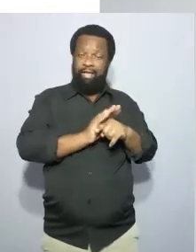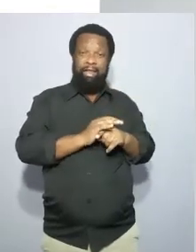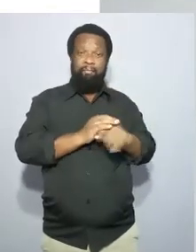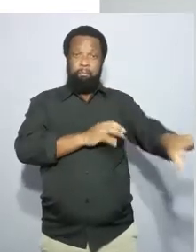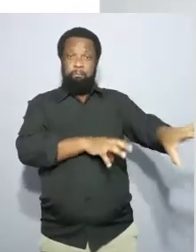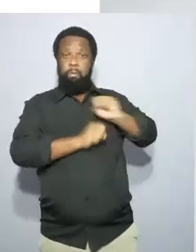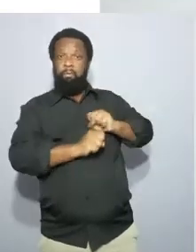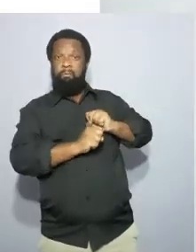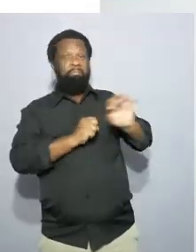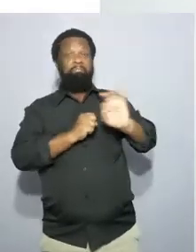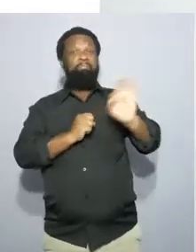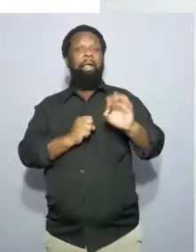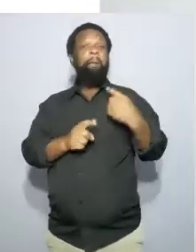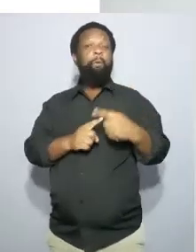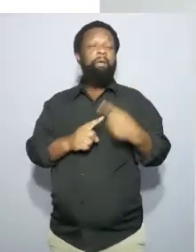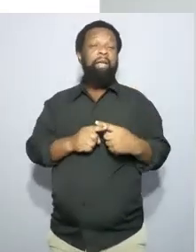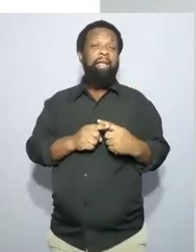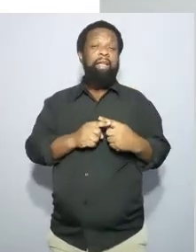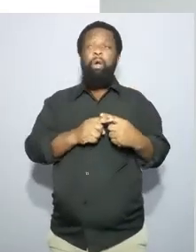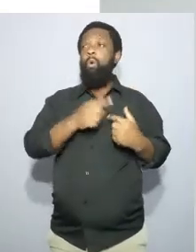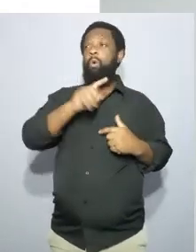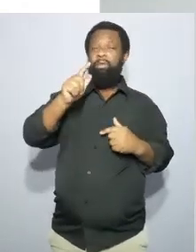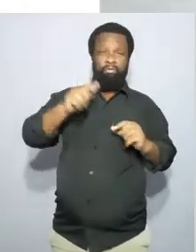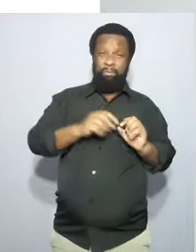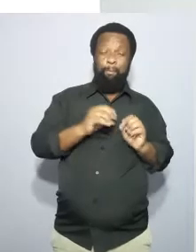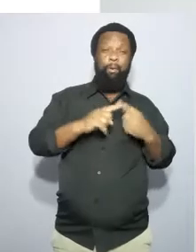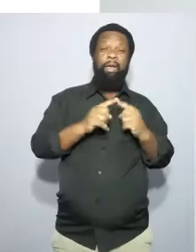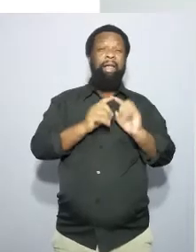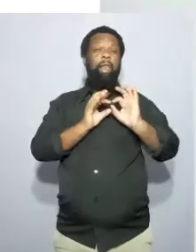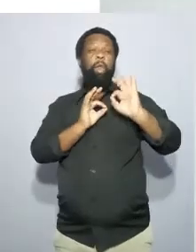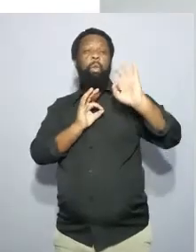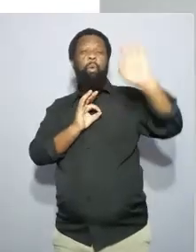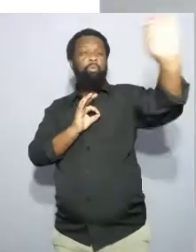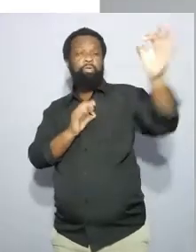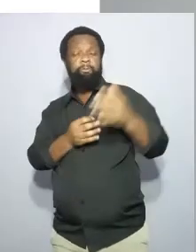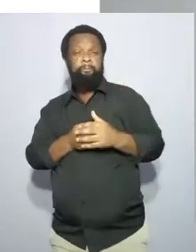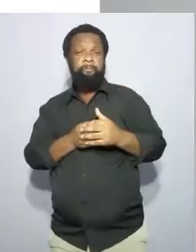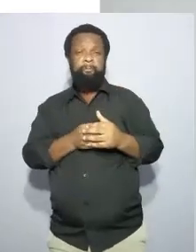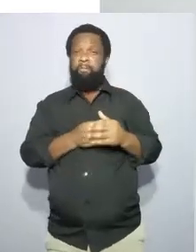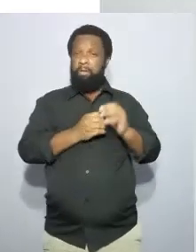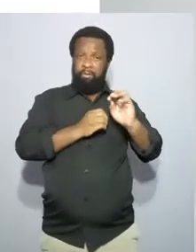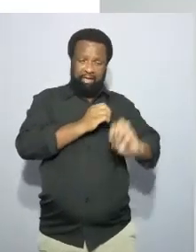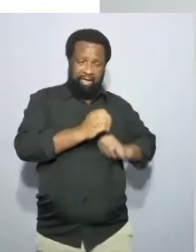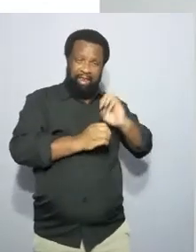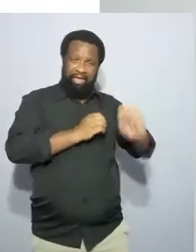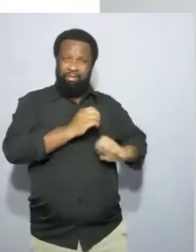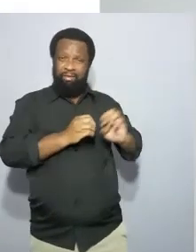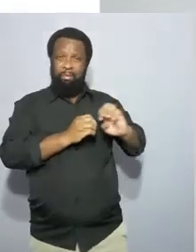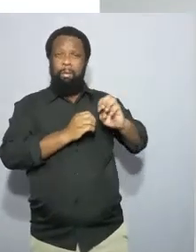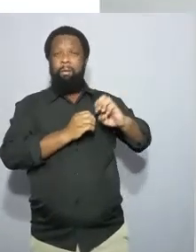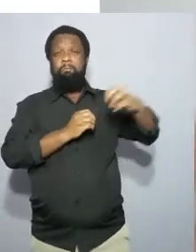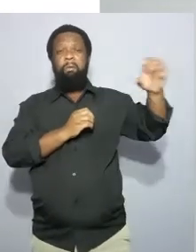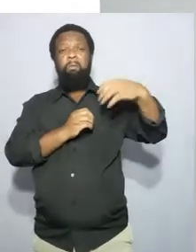por ele ser muito grande, um elétron de uma ligação. Não vai. Ele não atrai bem nem os seus elétrons. Tudo